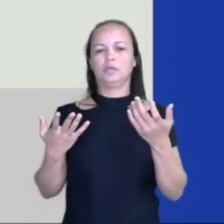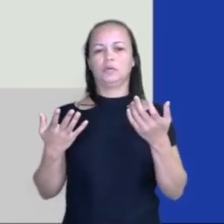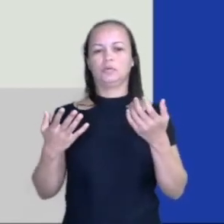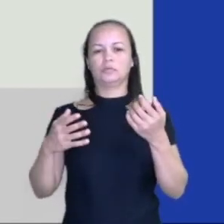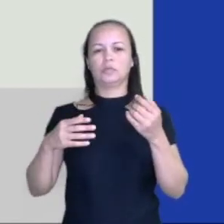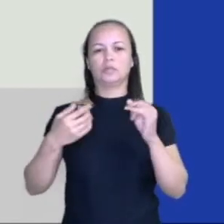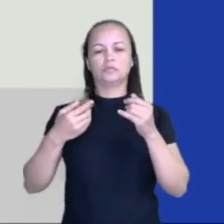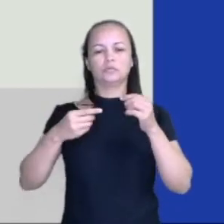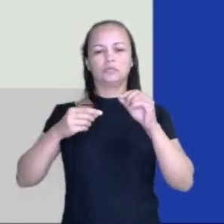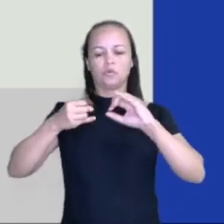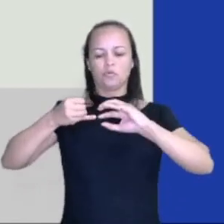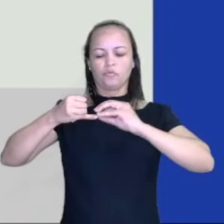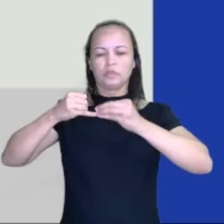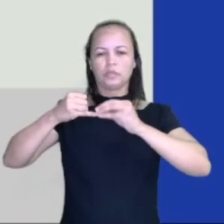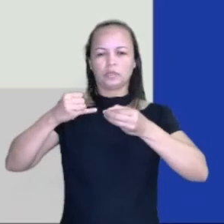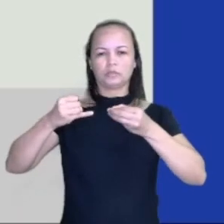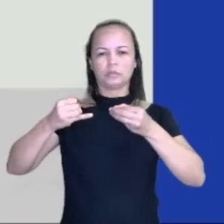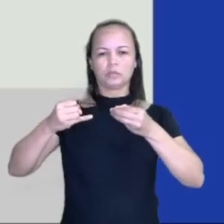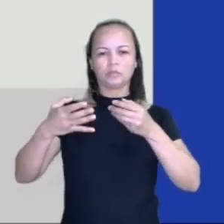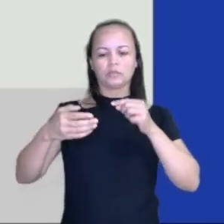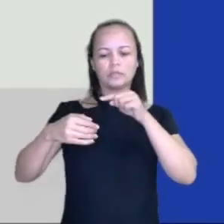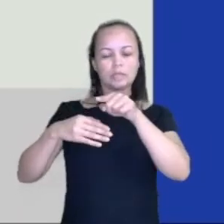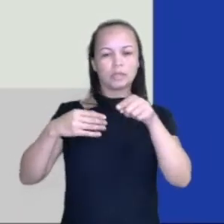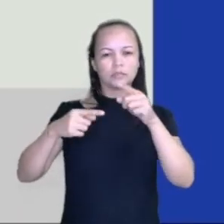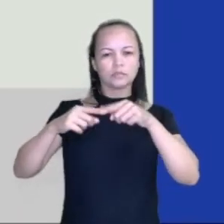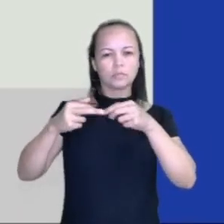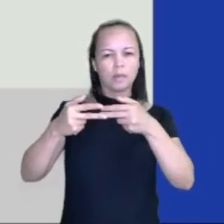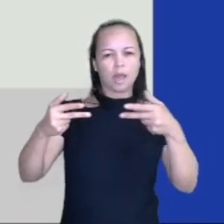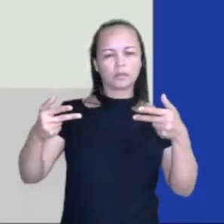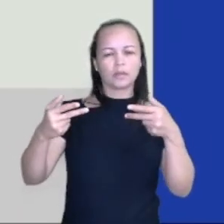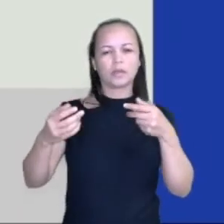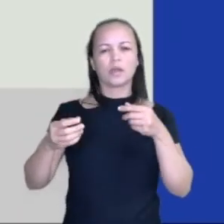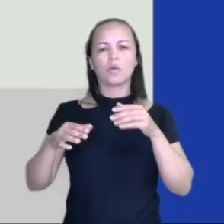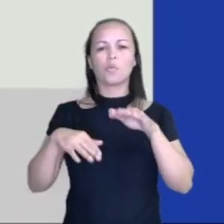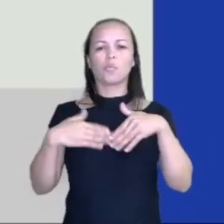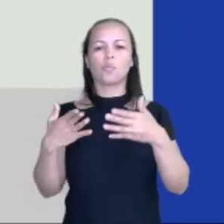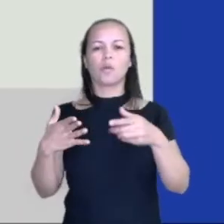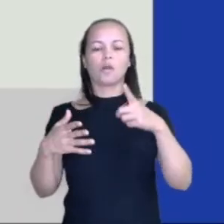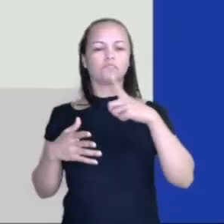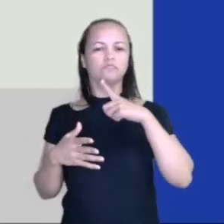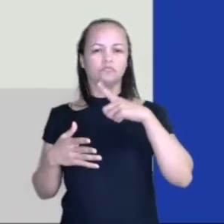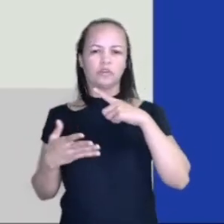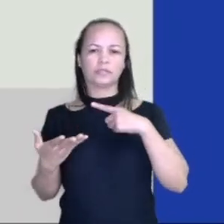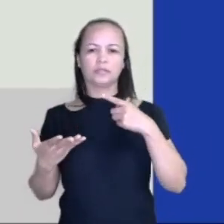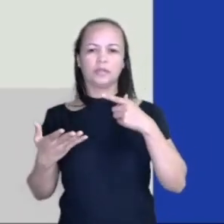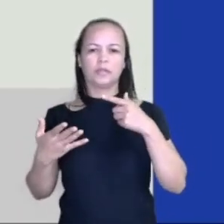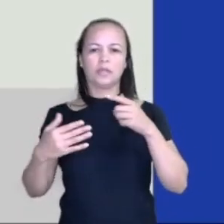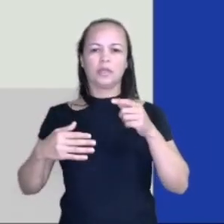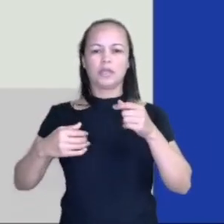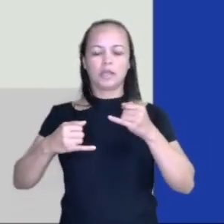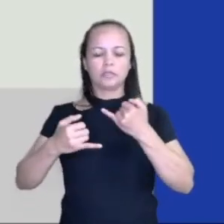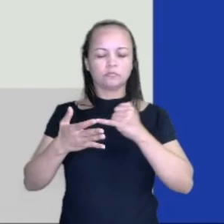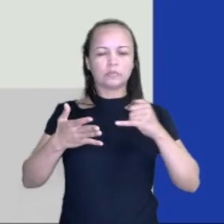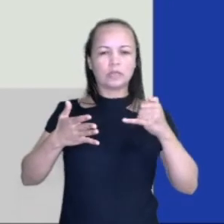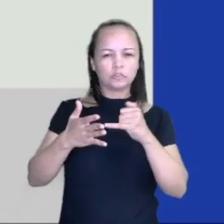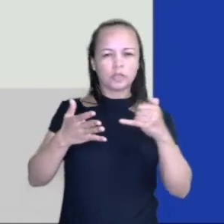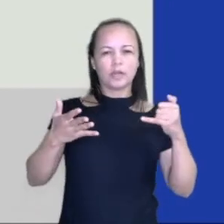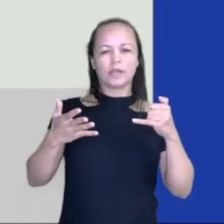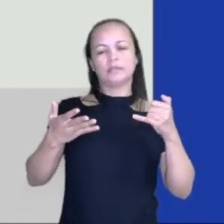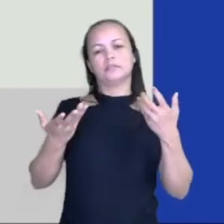quais deles conduzir a energia elétrica como facilidade